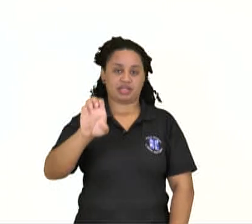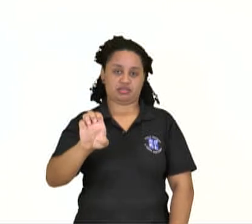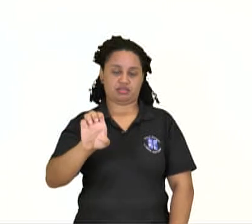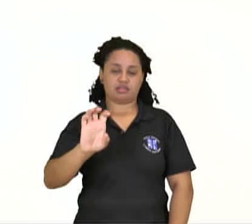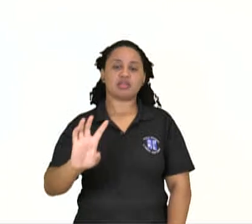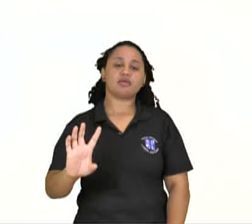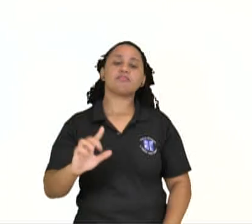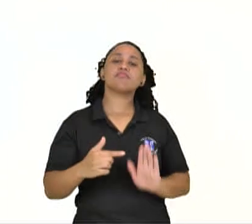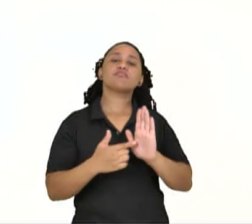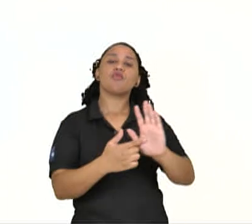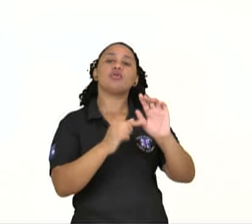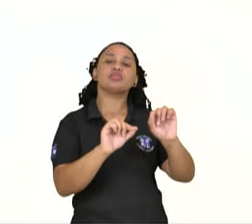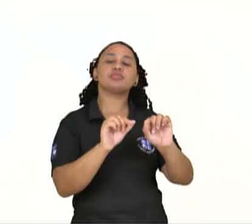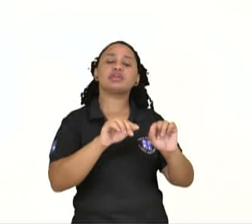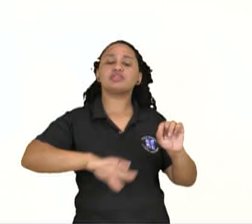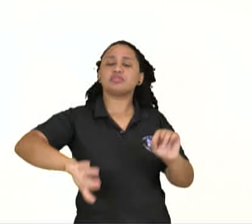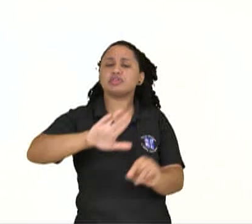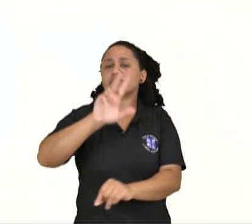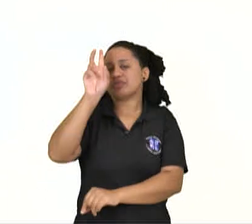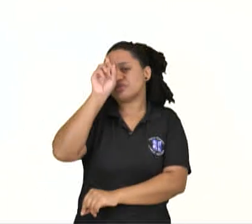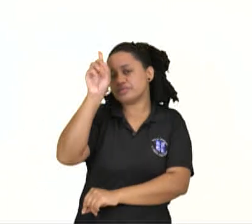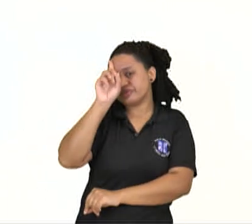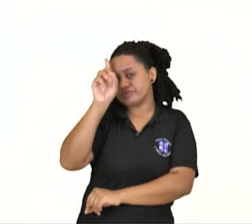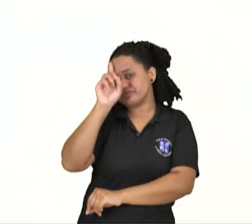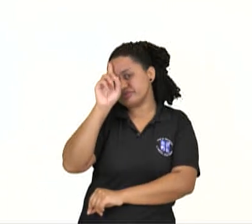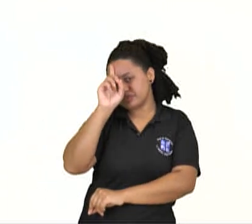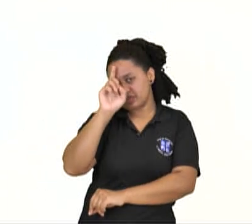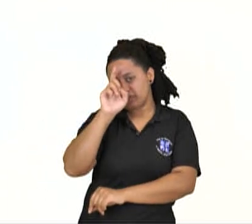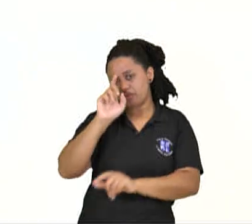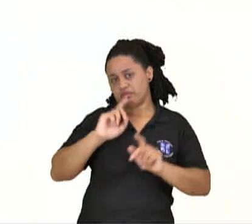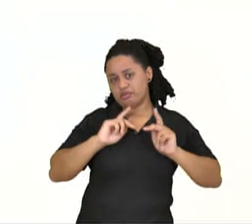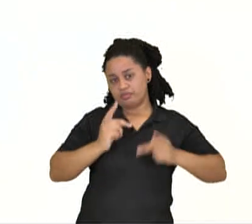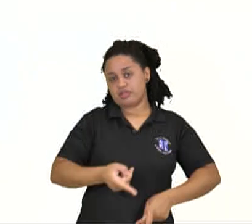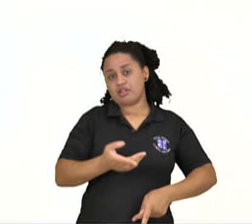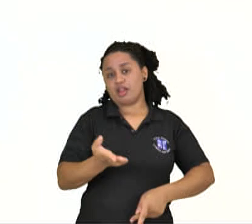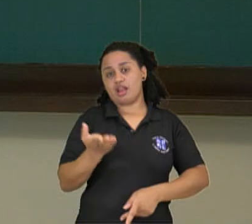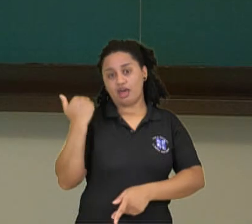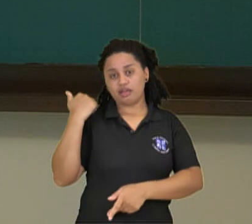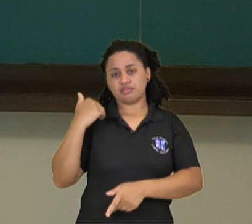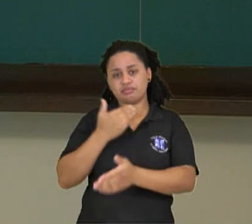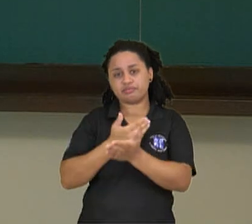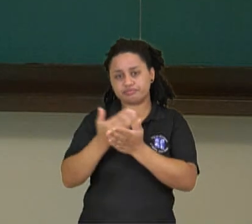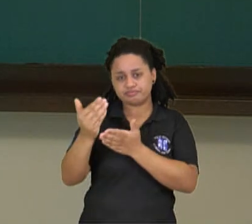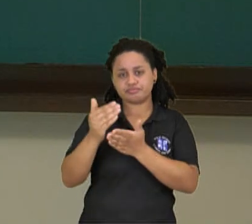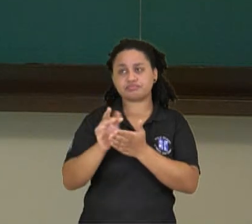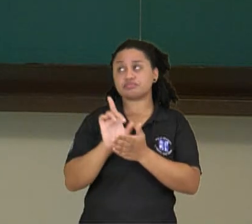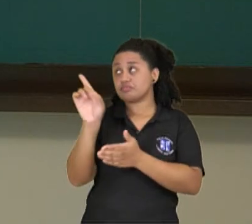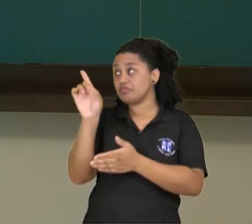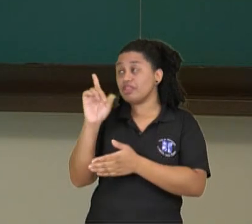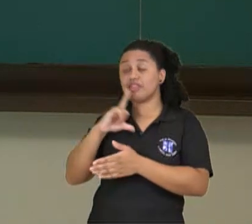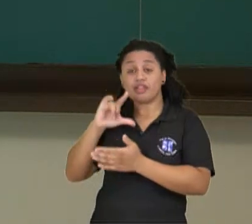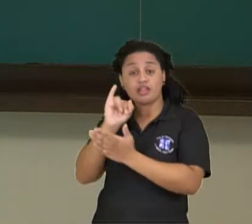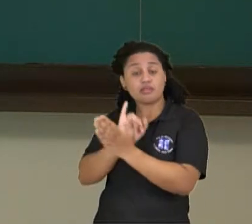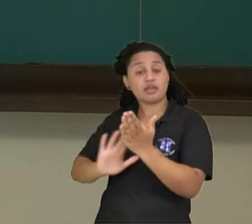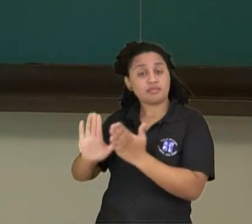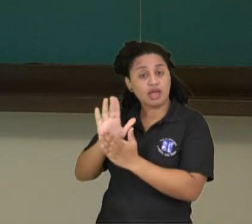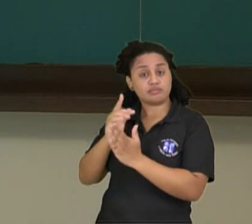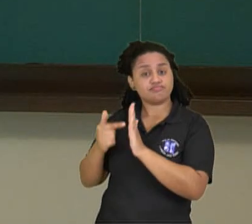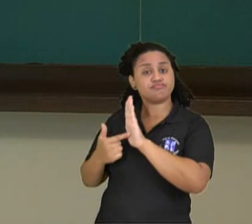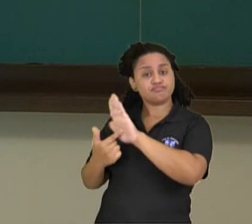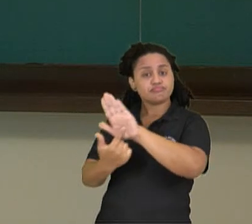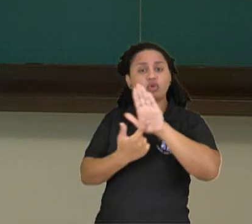é o suporte para essas pinturas. E o que que tudo isso quer dizer? As pinturas em grandes dimensões, ou